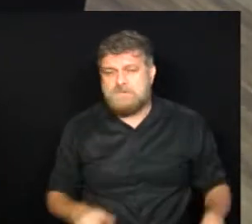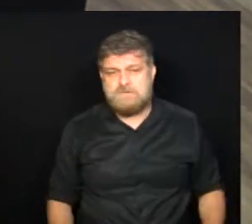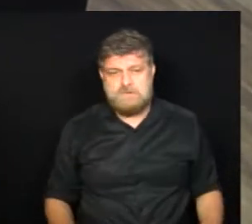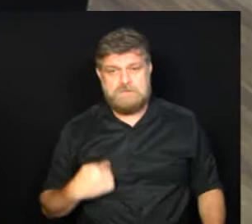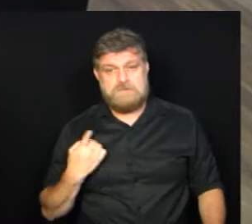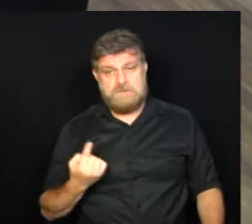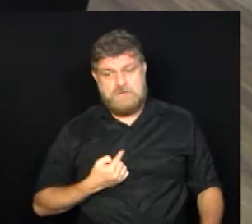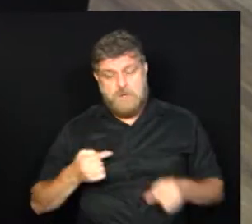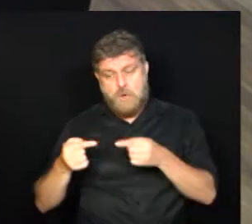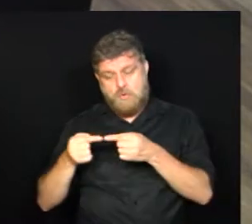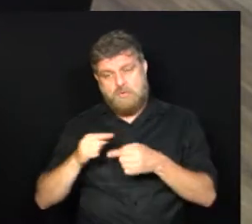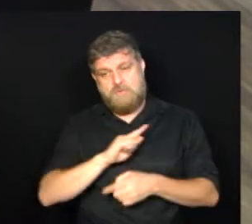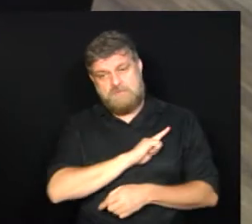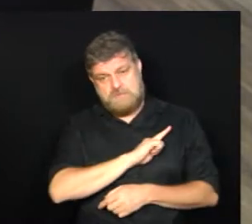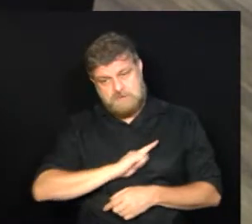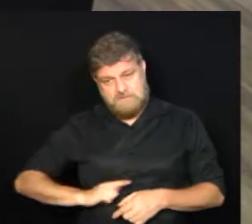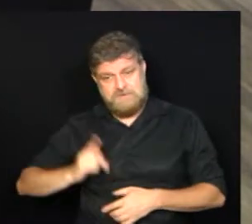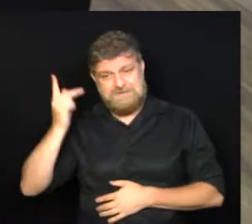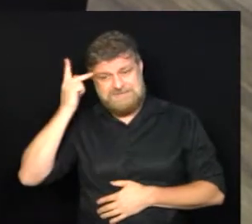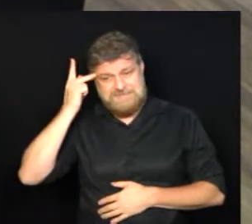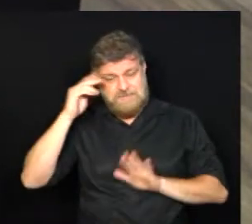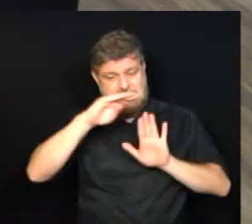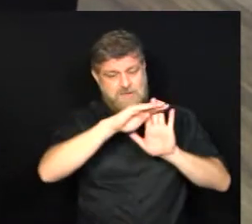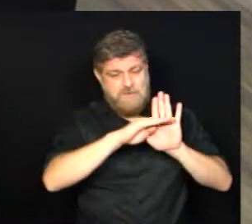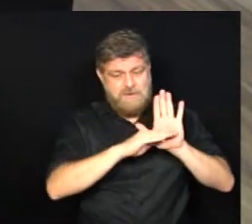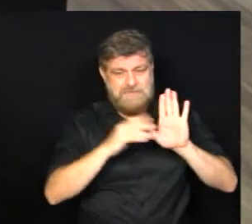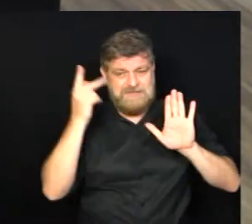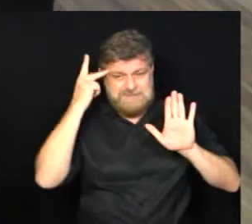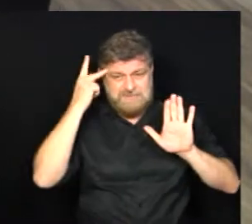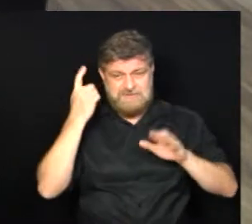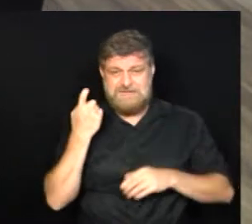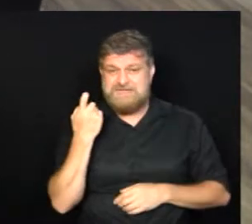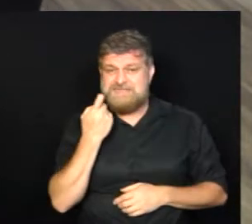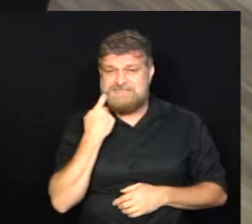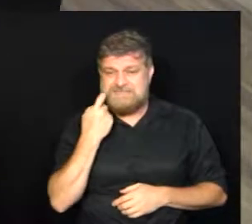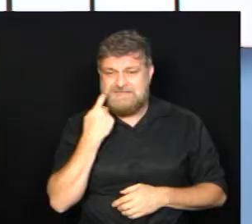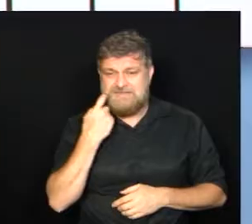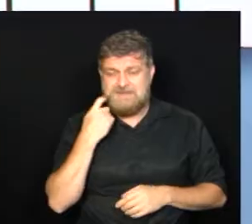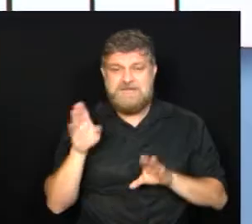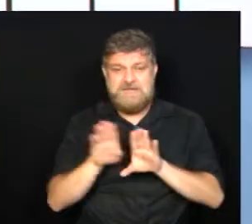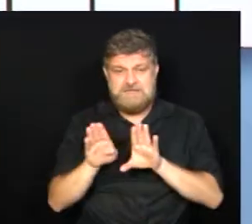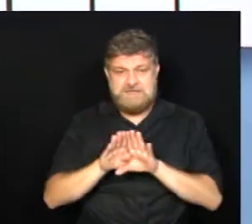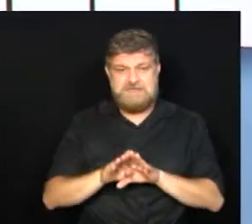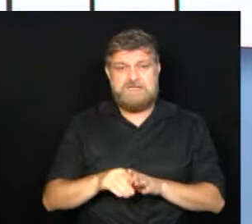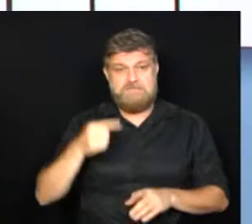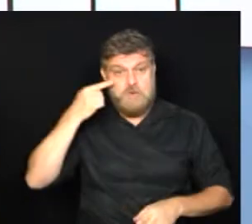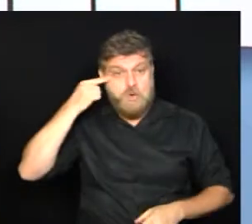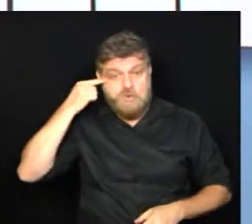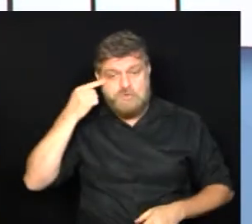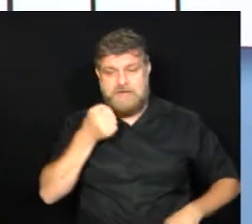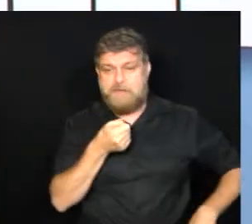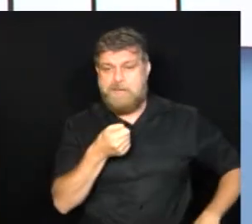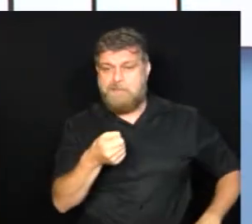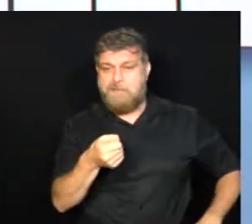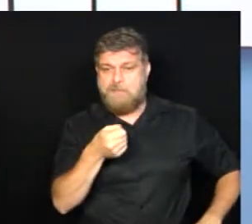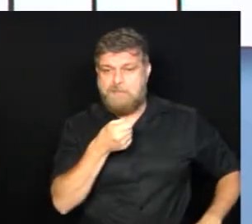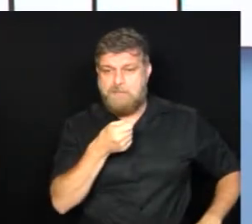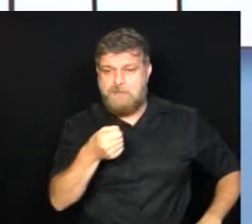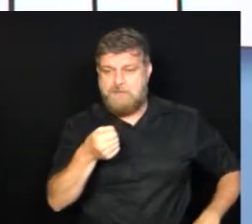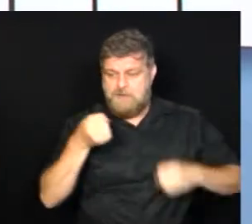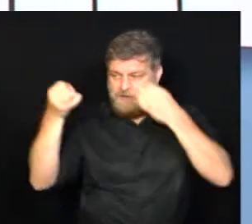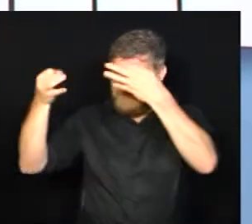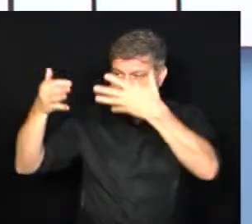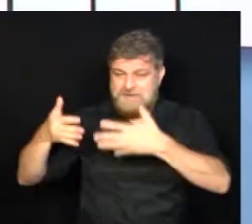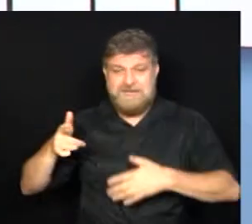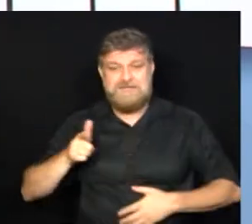acordo com o Plano São Paulo, na última sexta-feira, inclusive, houve uma coletiva do governador falando justamente da